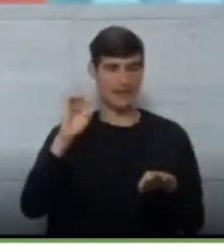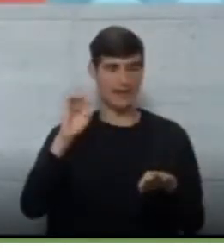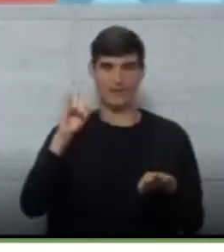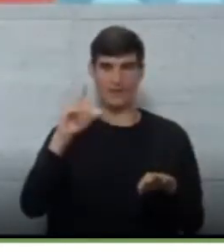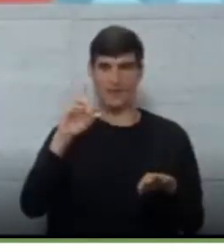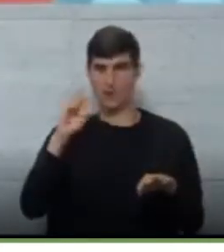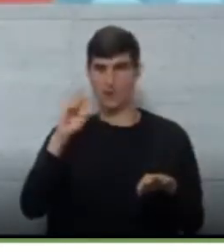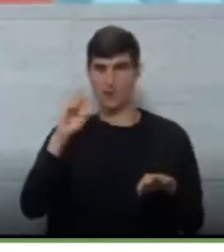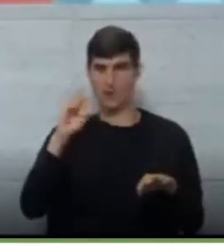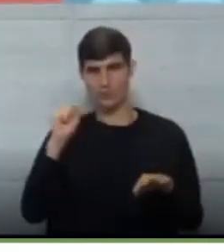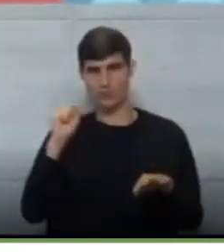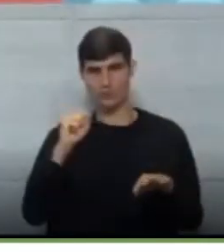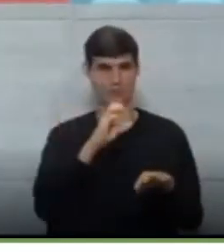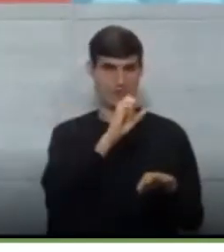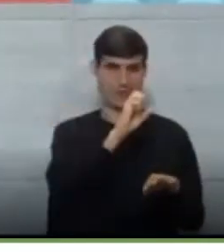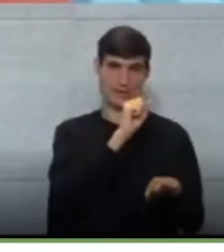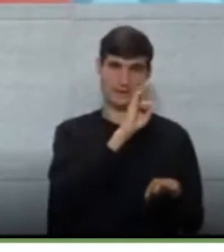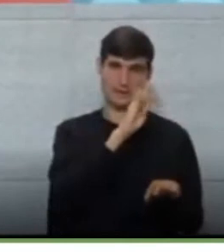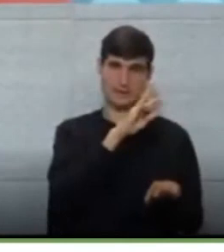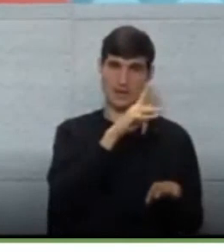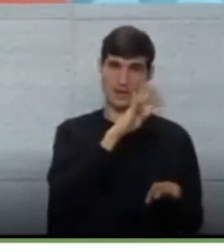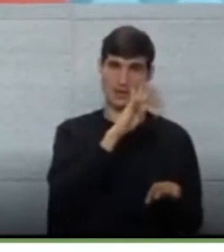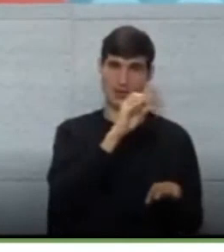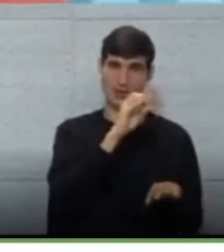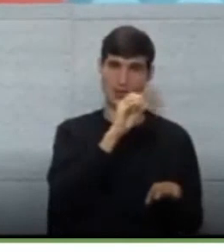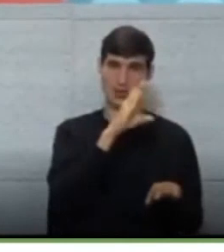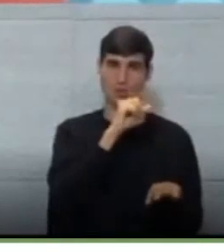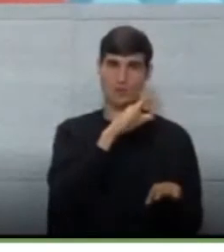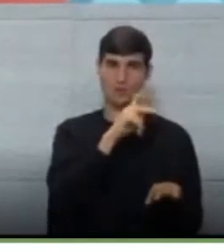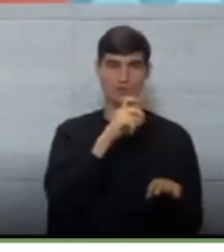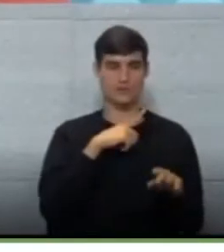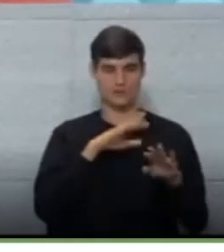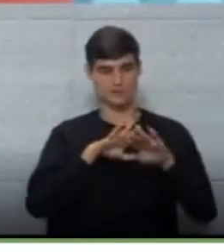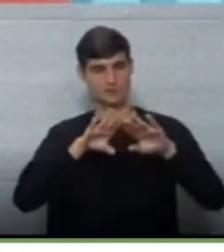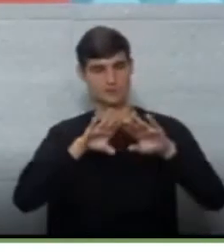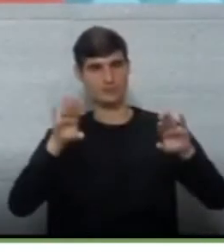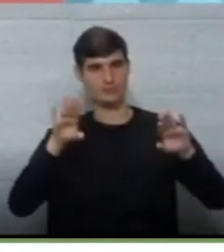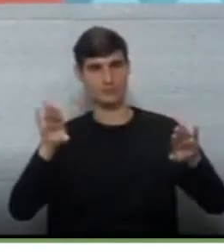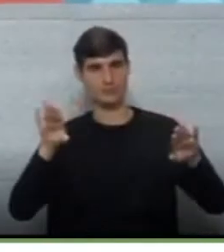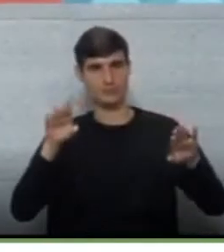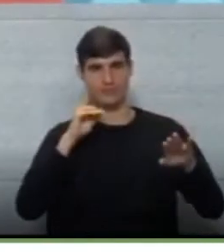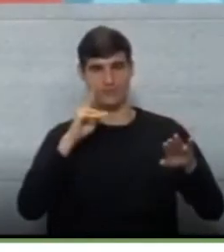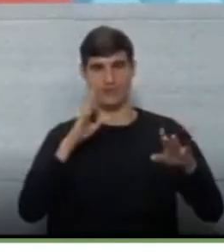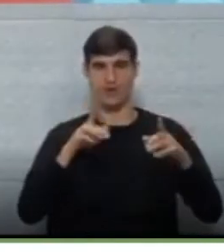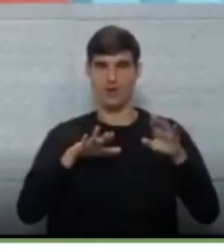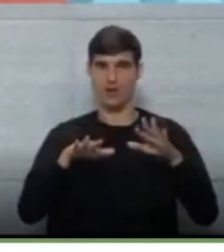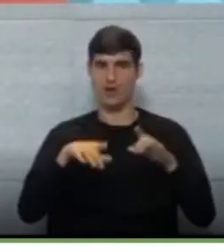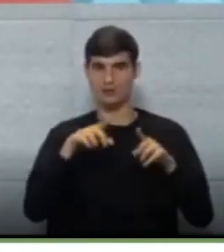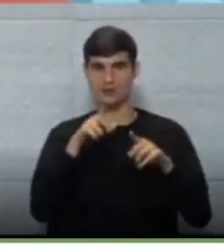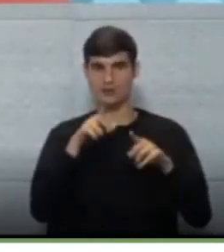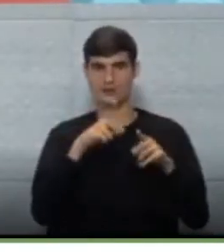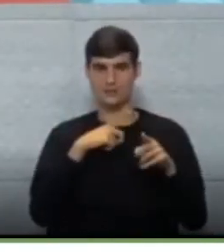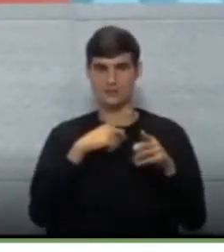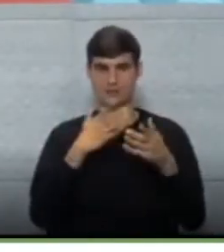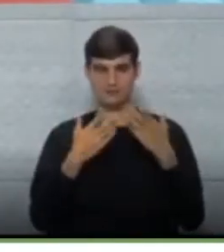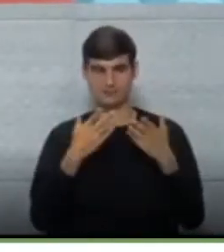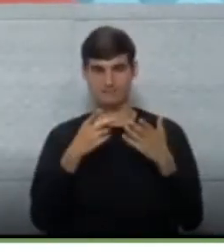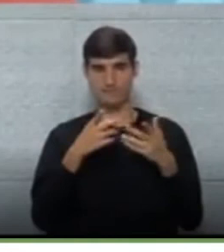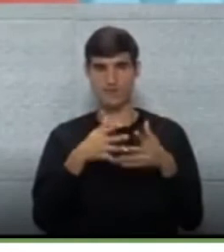a gente faz isso? Quando a gente faz a observação no microscópio, muitas vezes nós podemos confundir estafilococcus com streptococcus. Qual a diferença